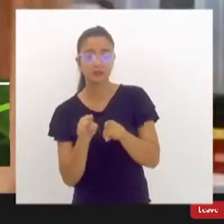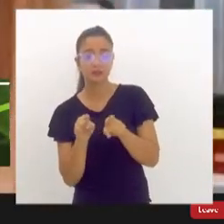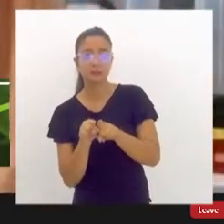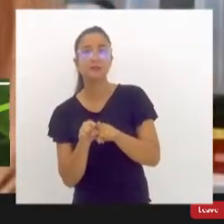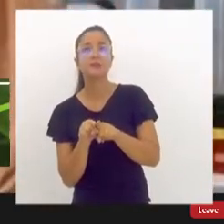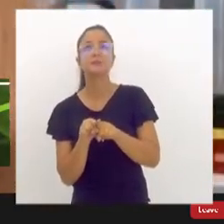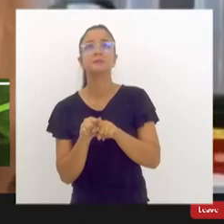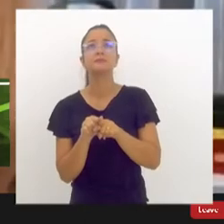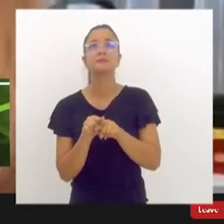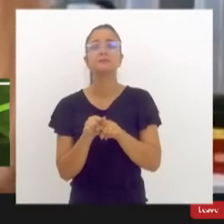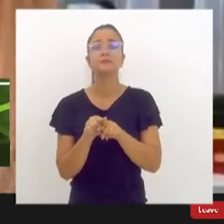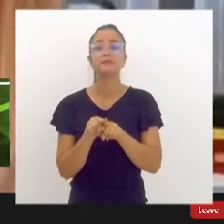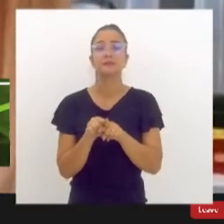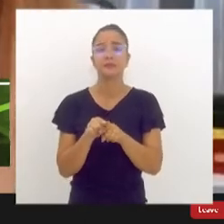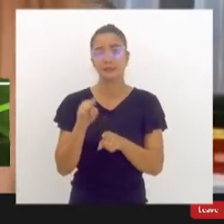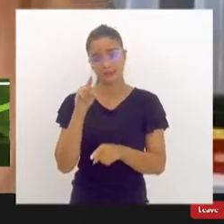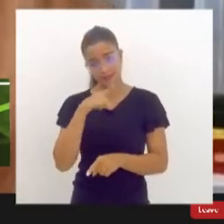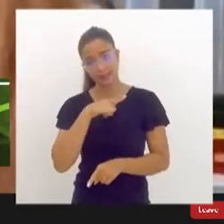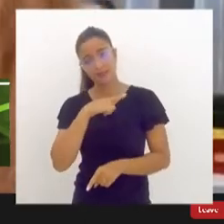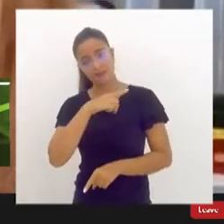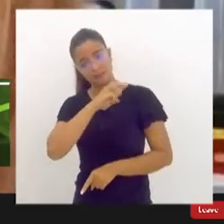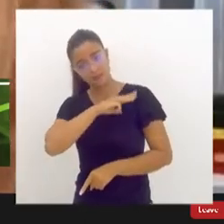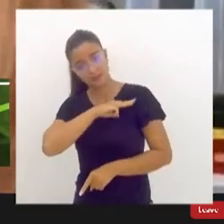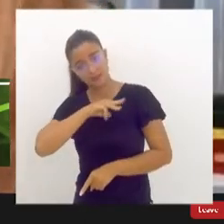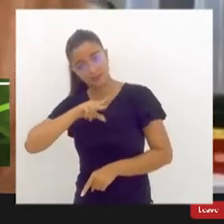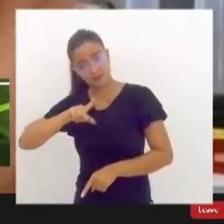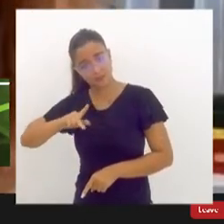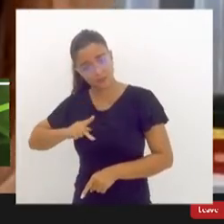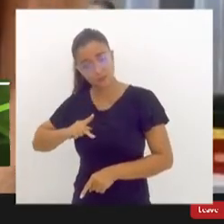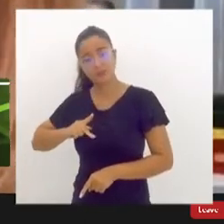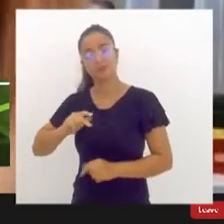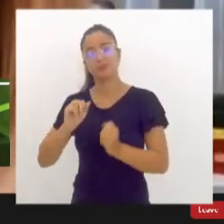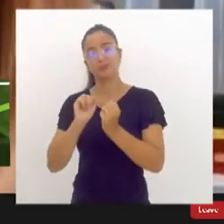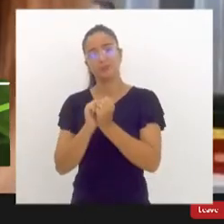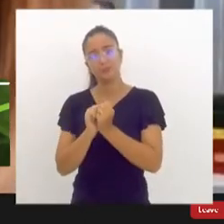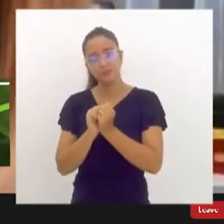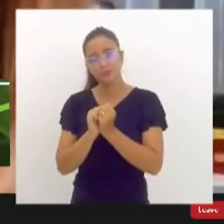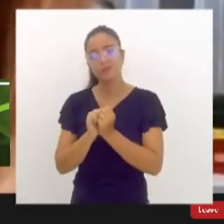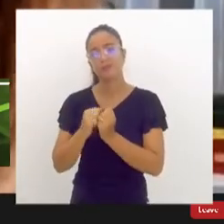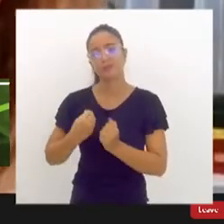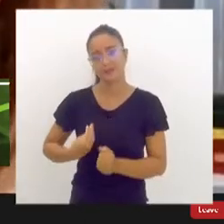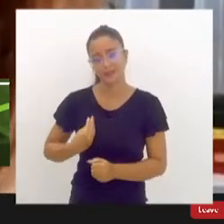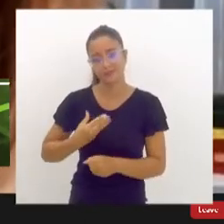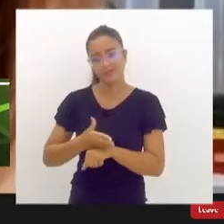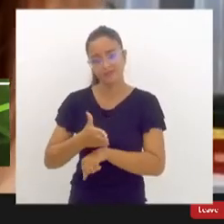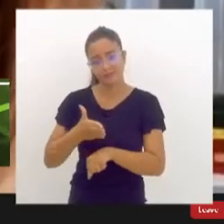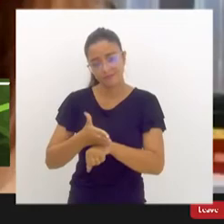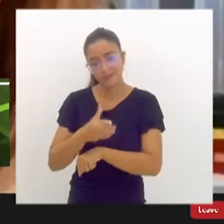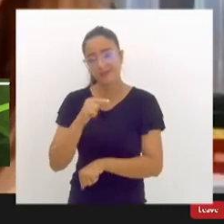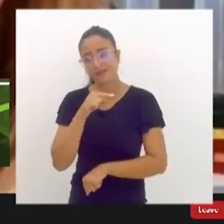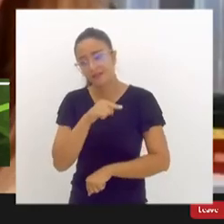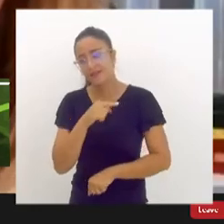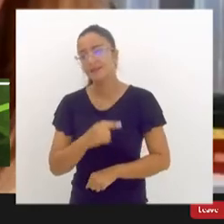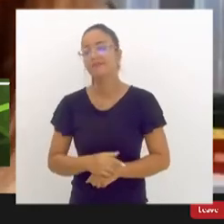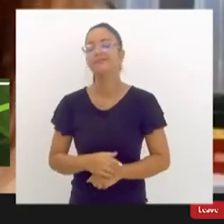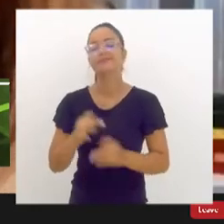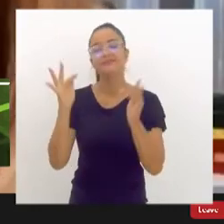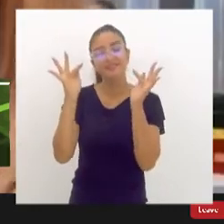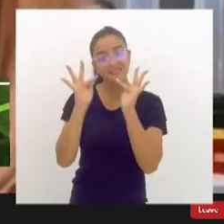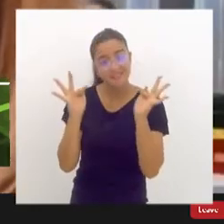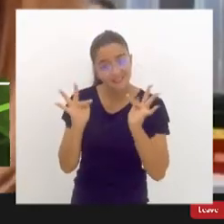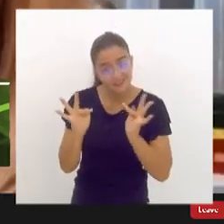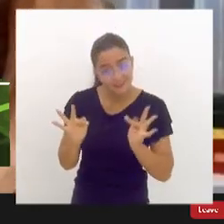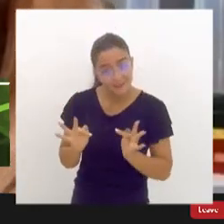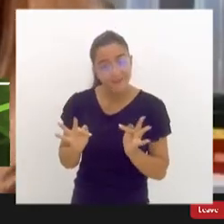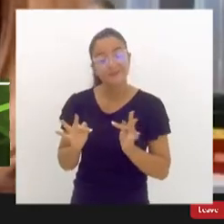a participação, inclusive, do Ministério Público, e foi, assim, um resultado muito feliz, porque,